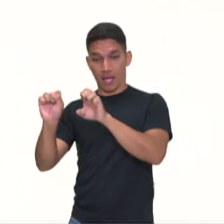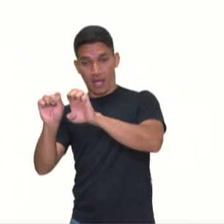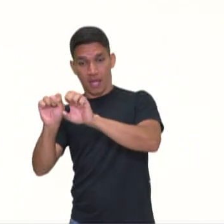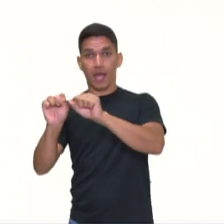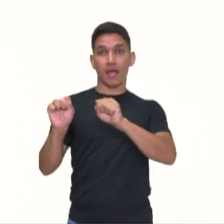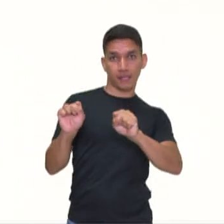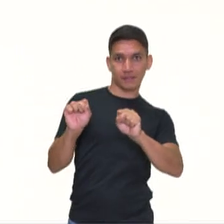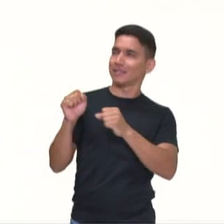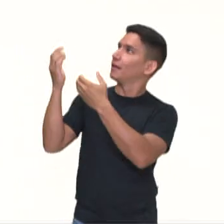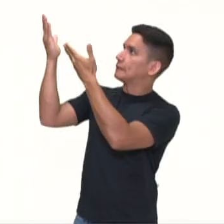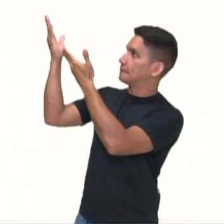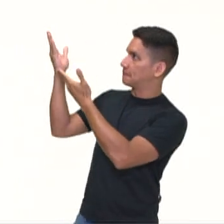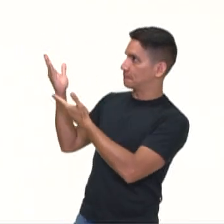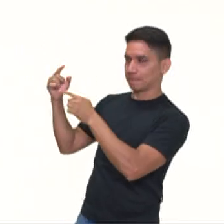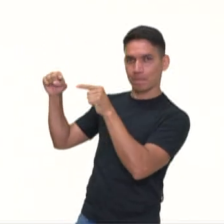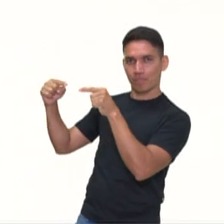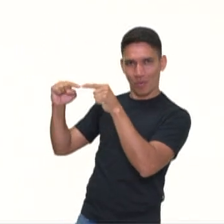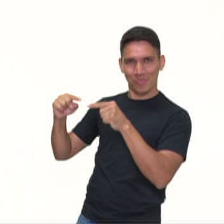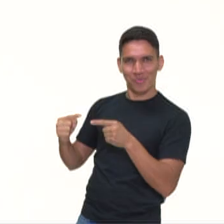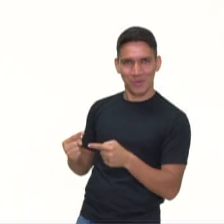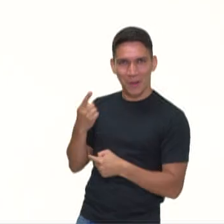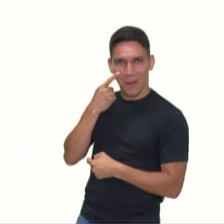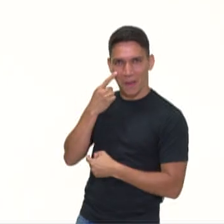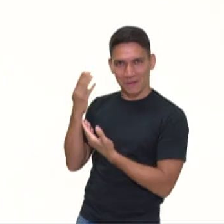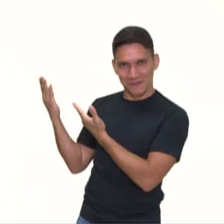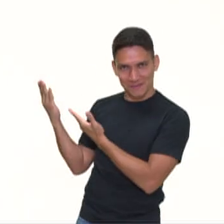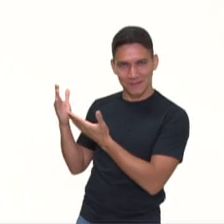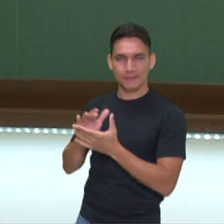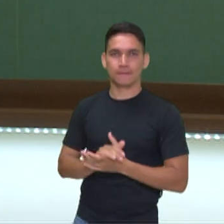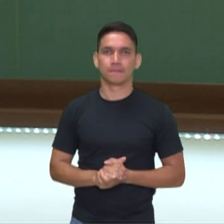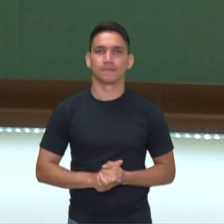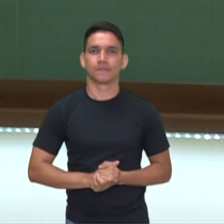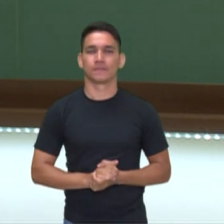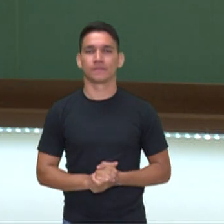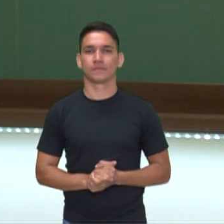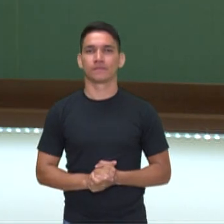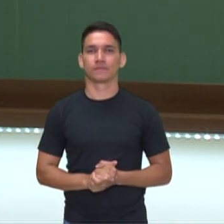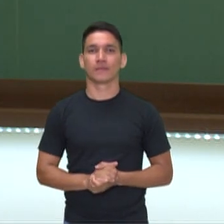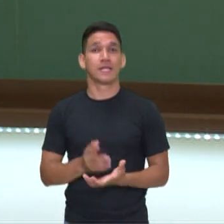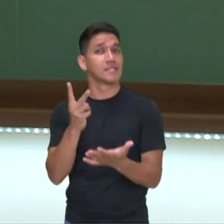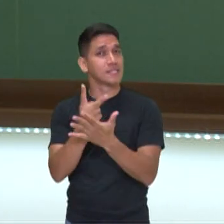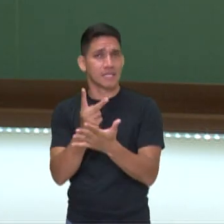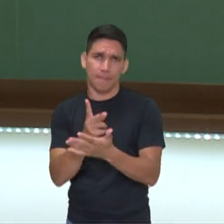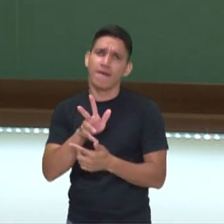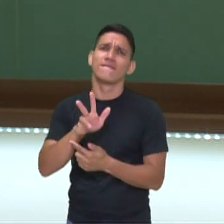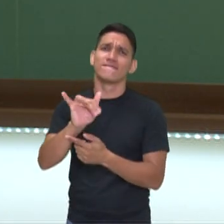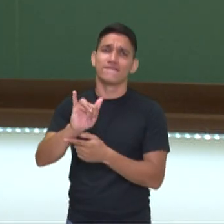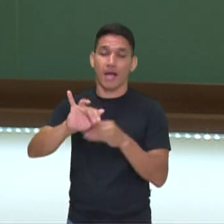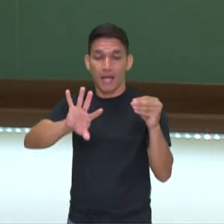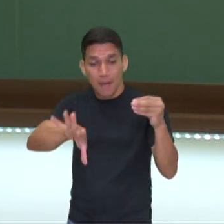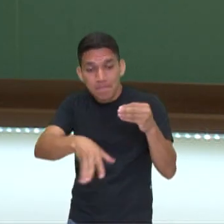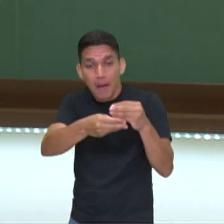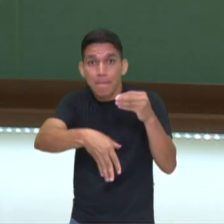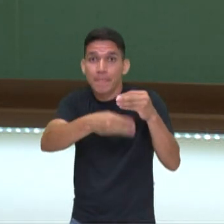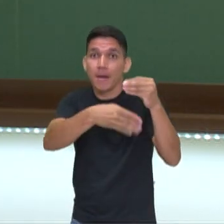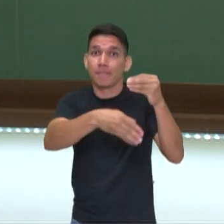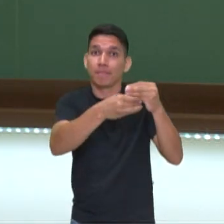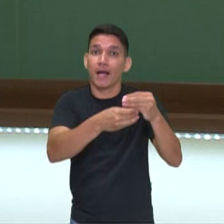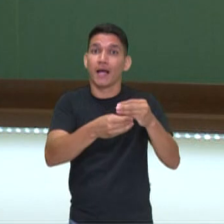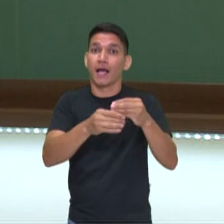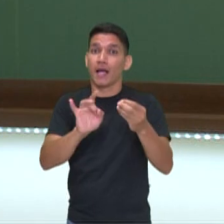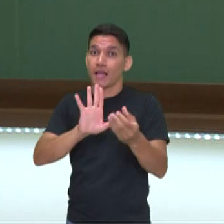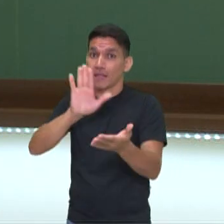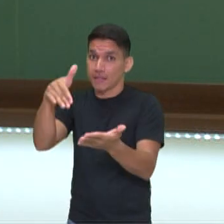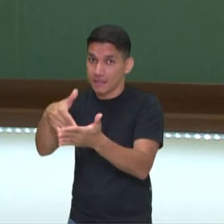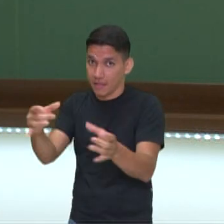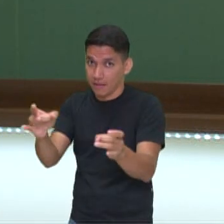watch, watches, fix, fixes, go, goes. Então, sempre vão ter o acréscimo terminando naquelas